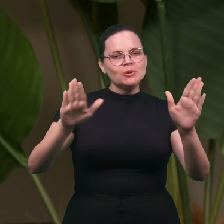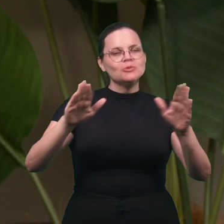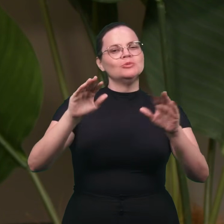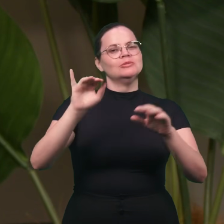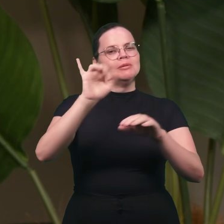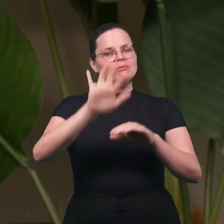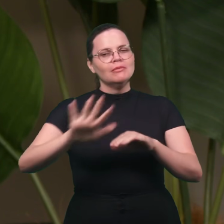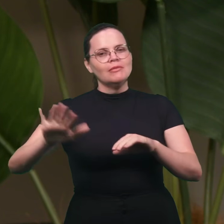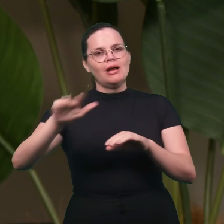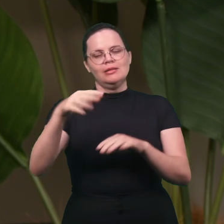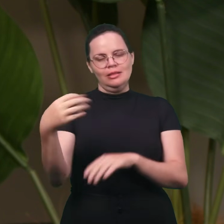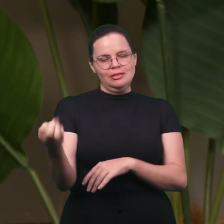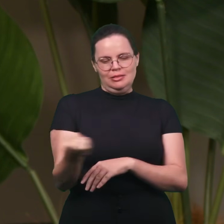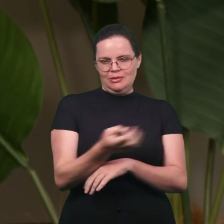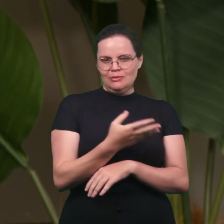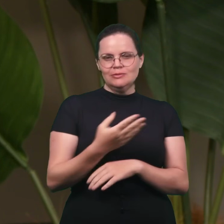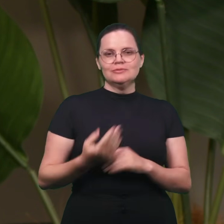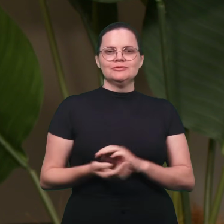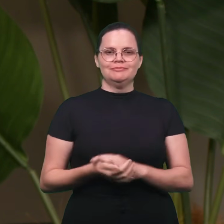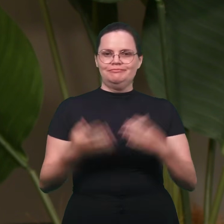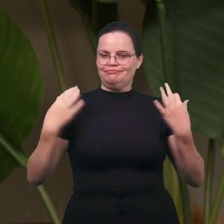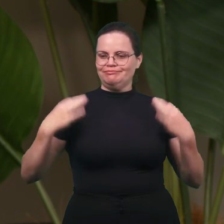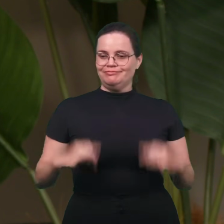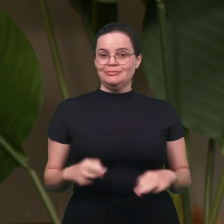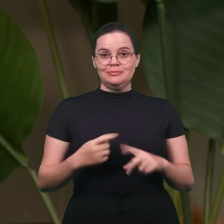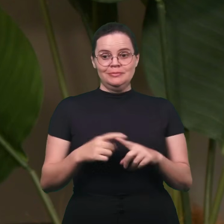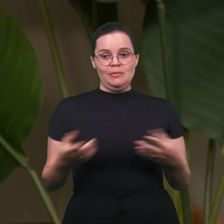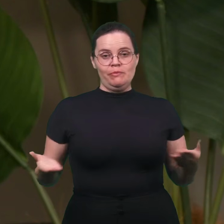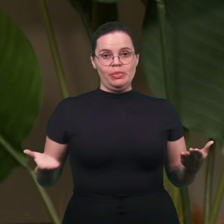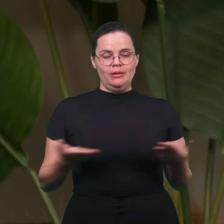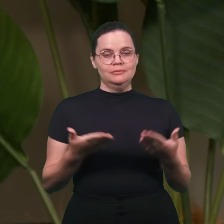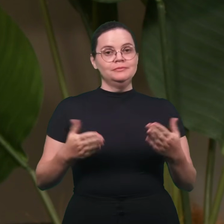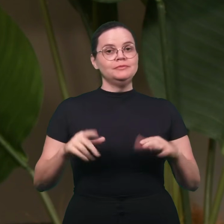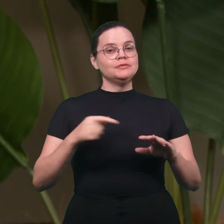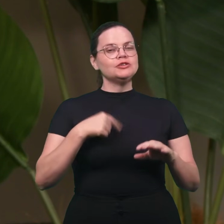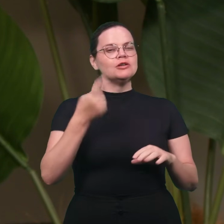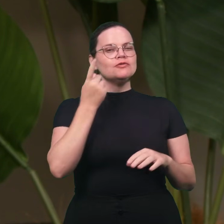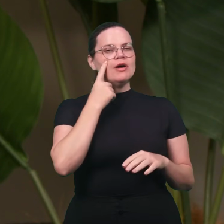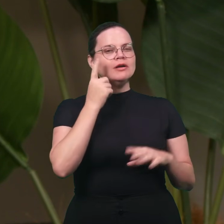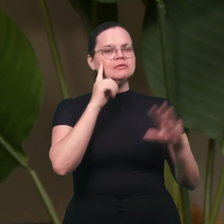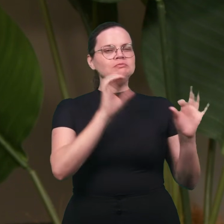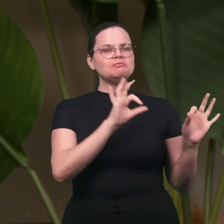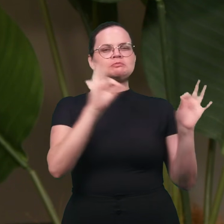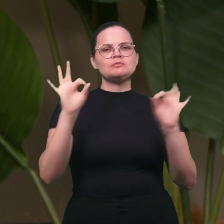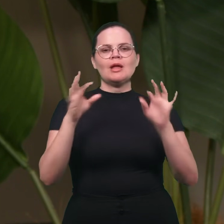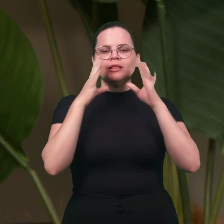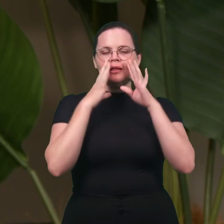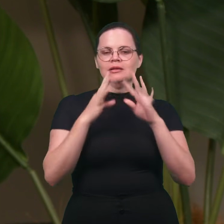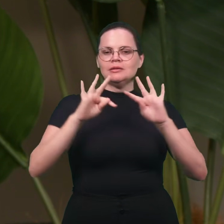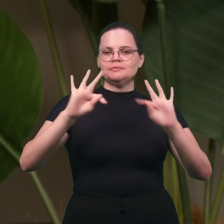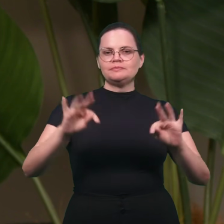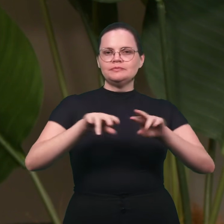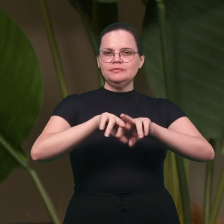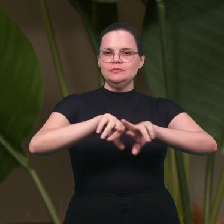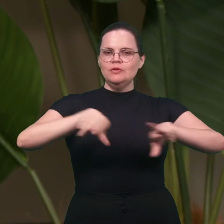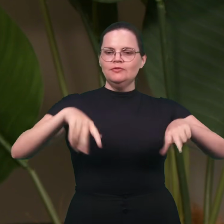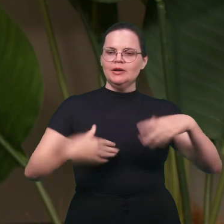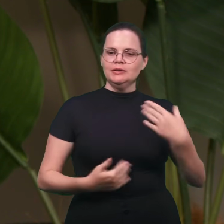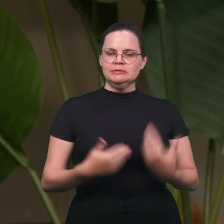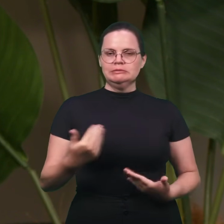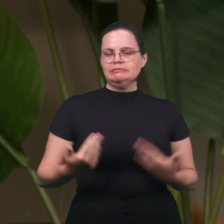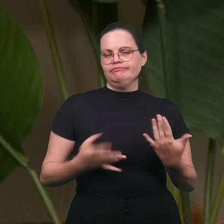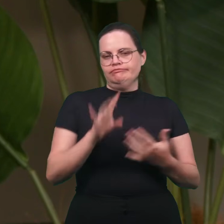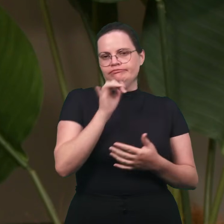testemunhos de irmãos de outros países, de outras regiões do Brasil, e hoje temos também um